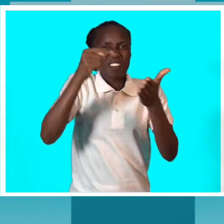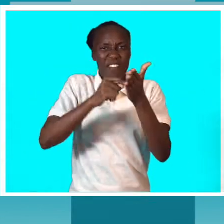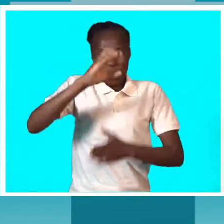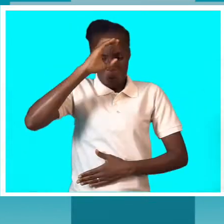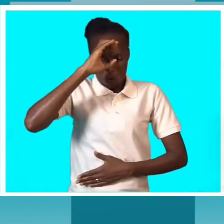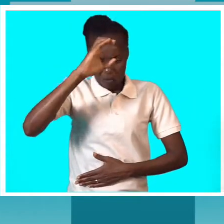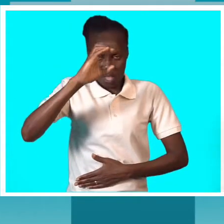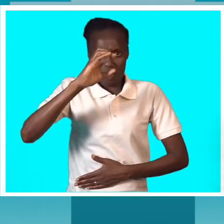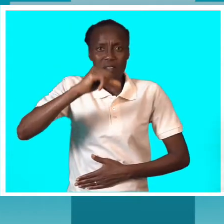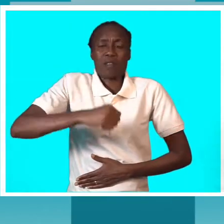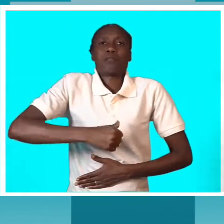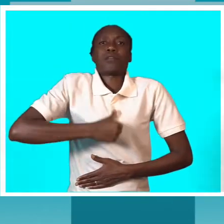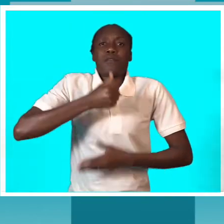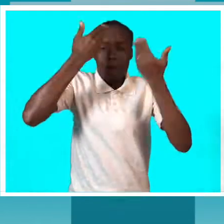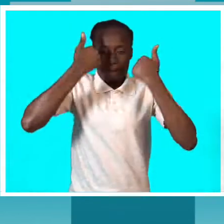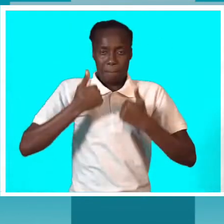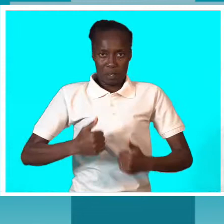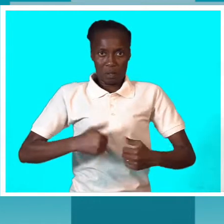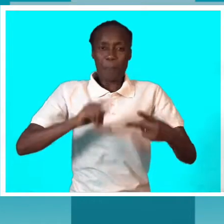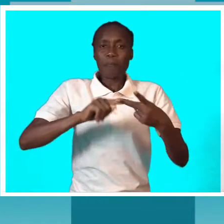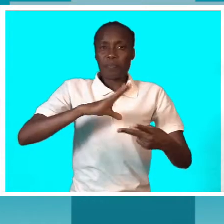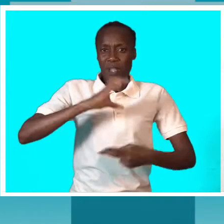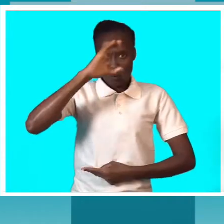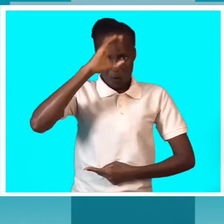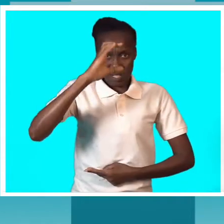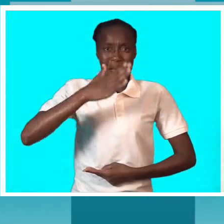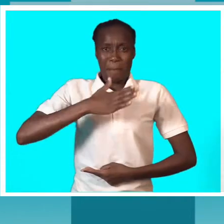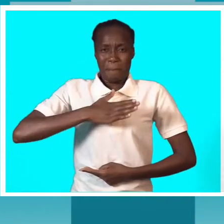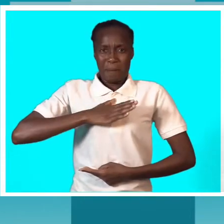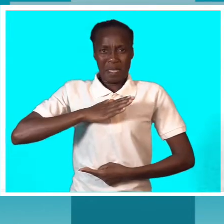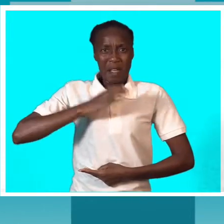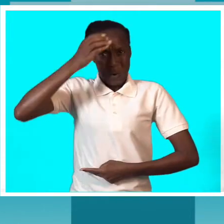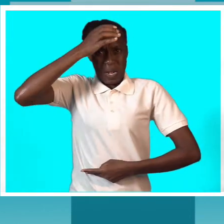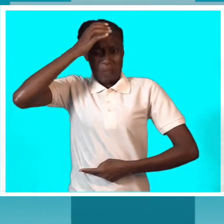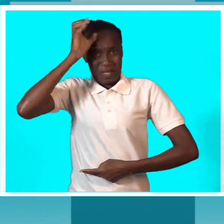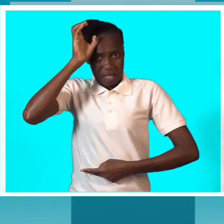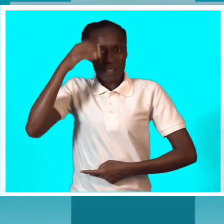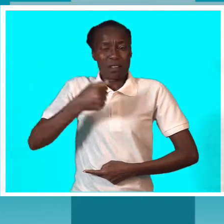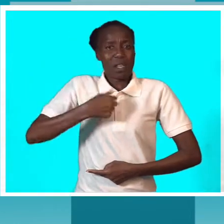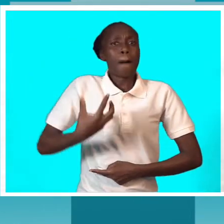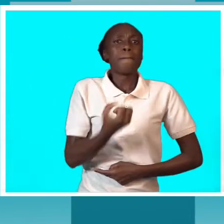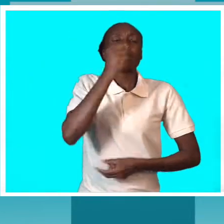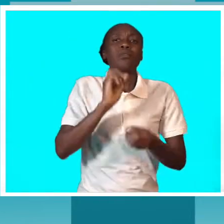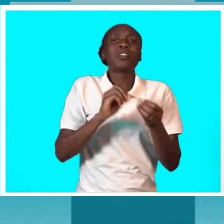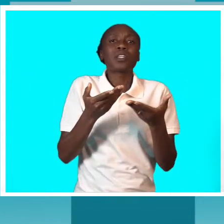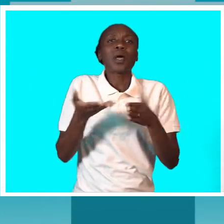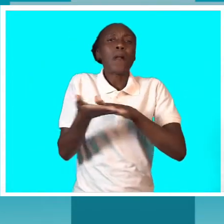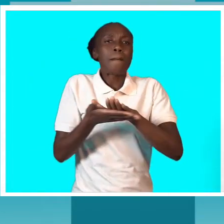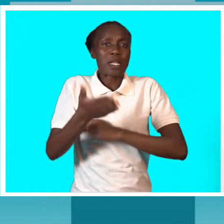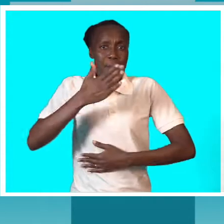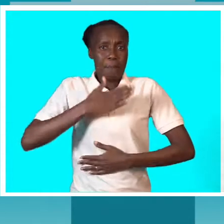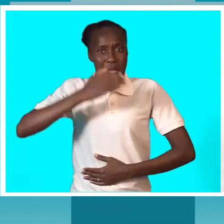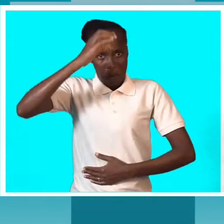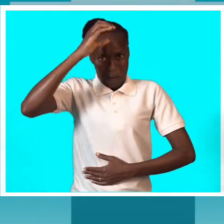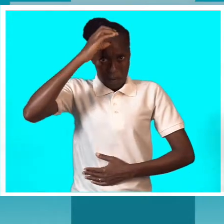tenho confiança nas minhas capacidades e eu posso muito bem, com base nesta minha confiança de quem eu sou, poder